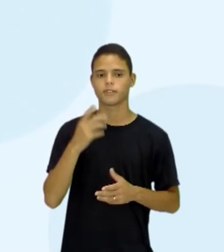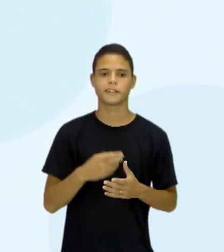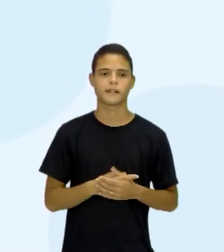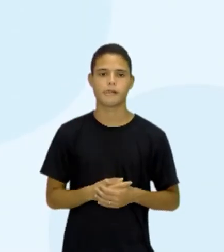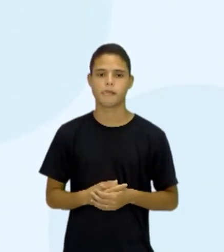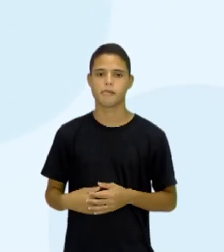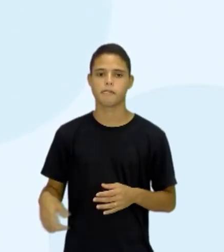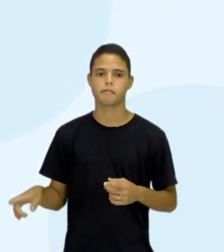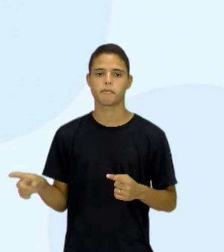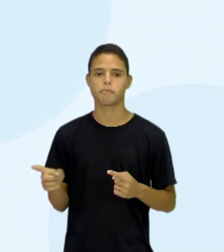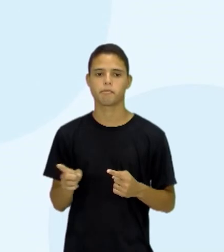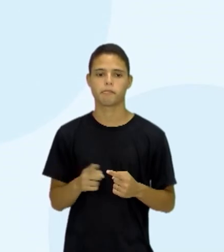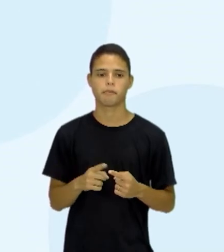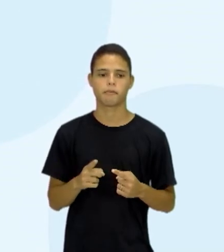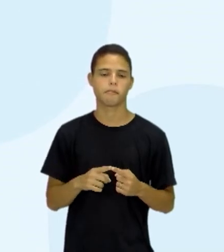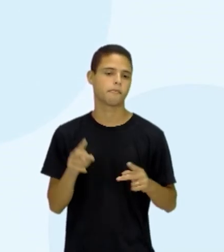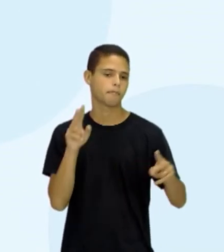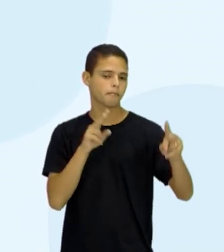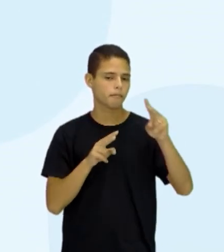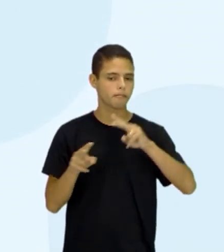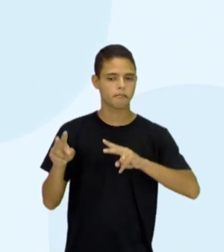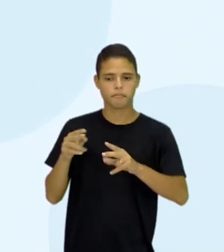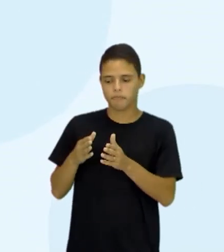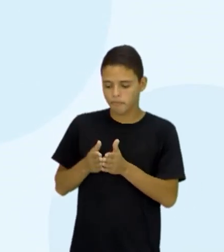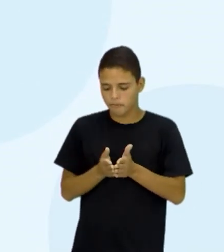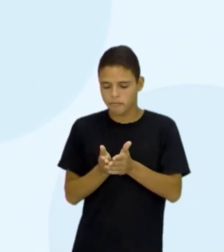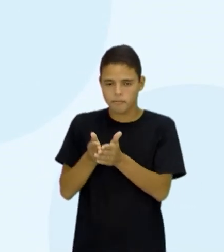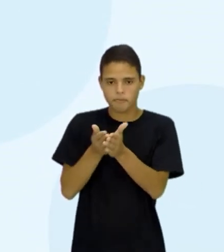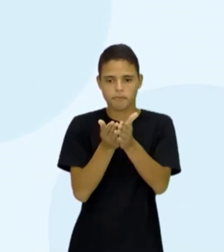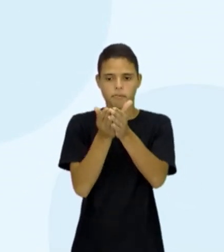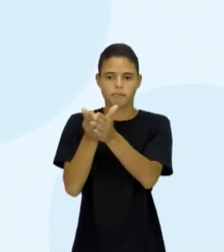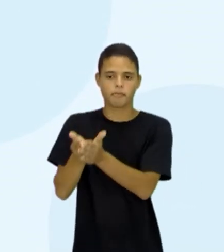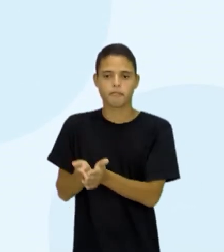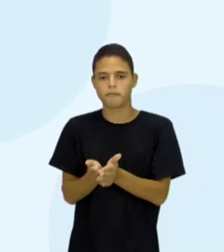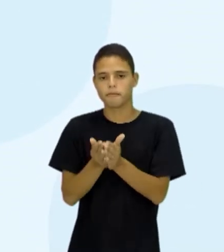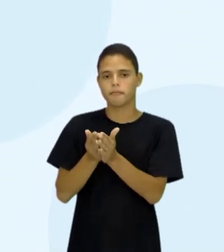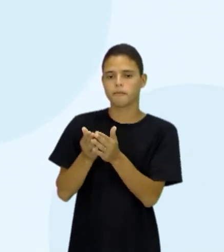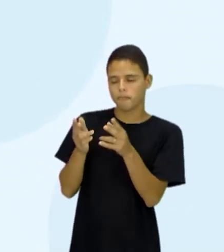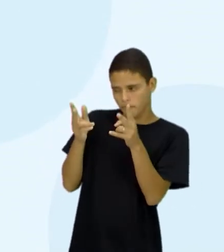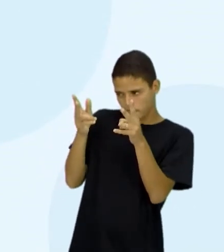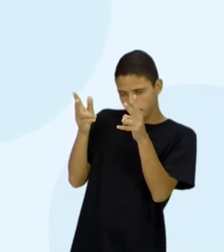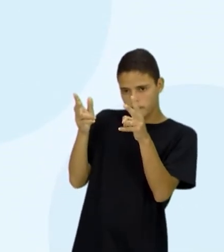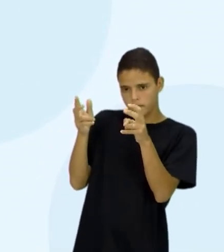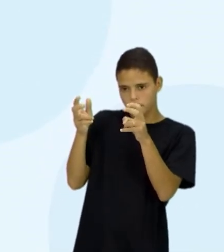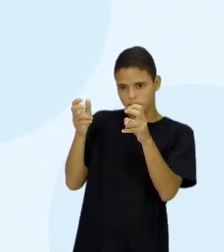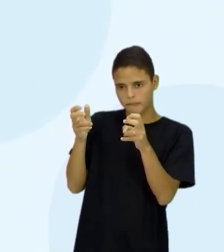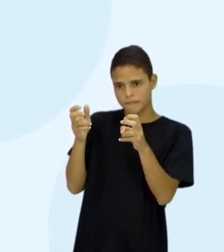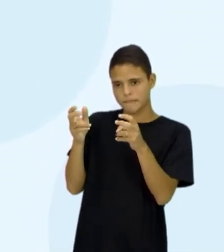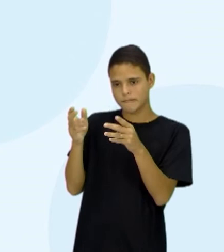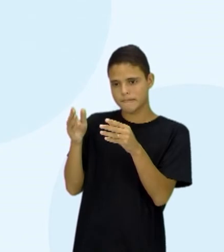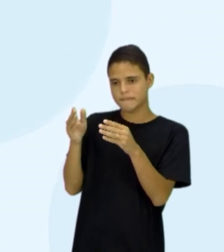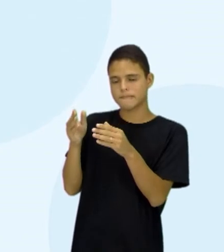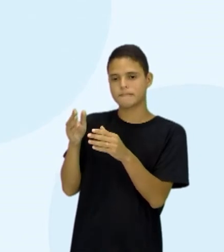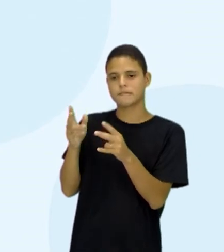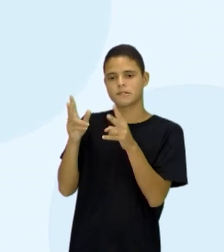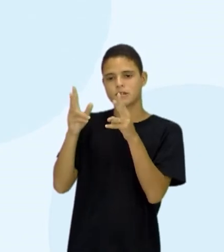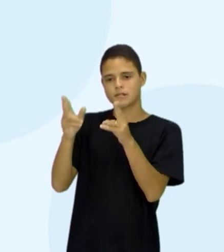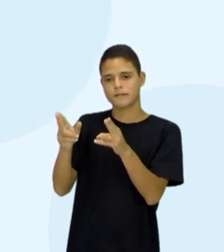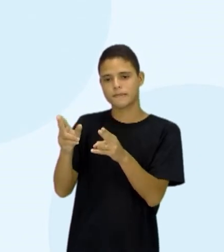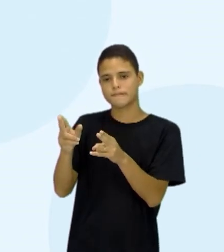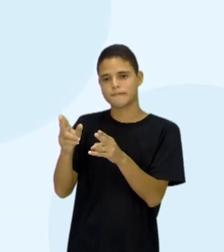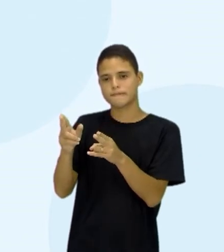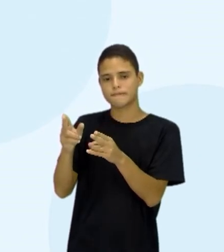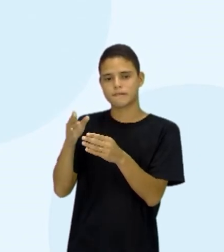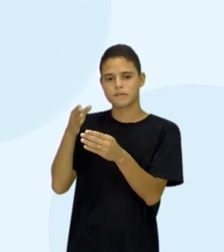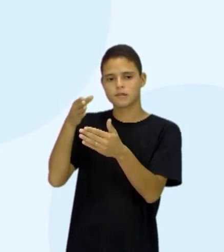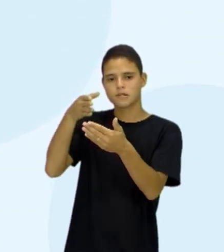1. A vista das embarcações numa praia, ao observar o horizonte no mar, quando uma embarcação com mastro se afasta em